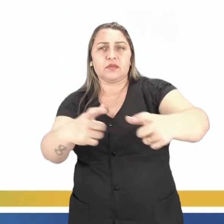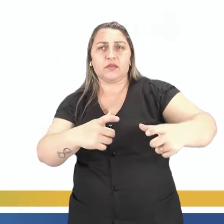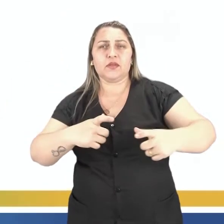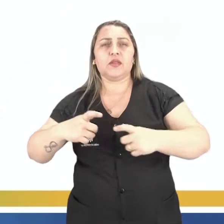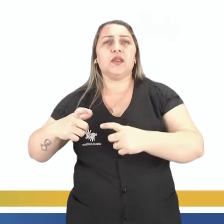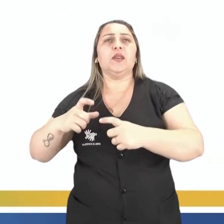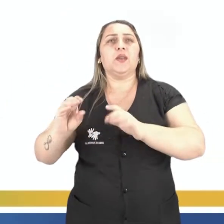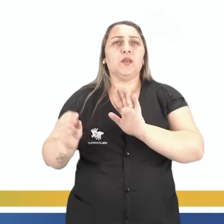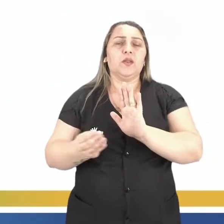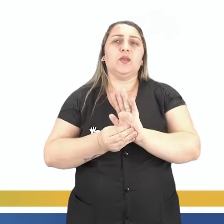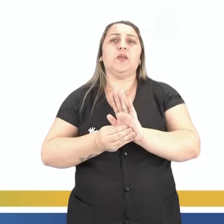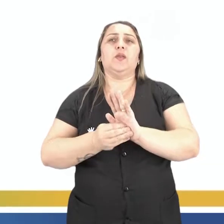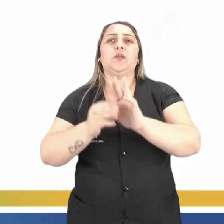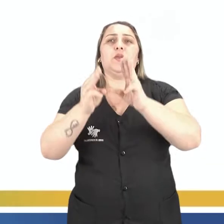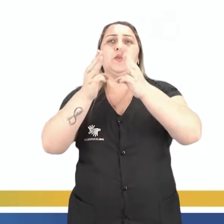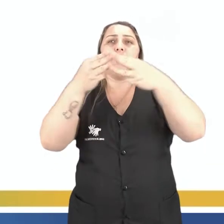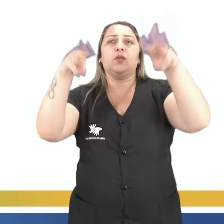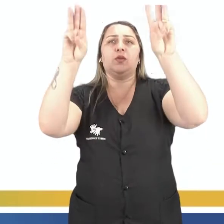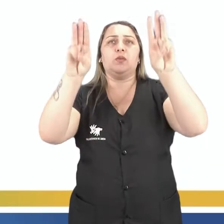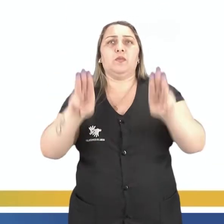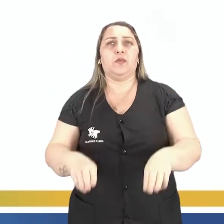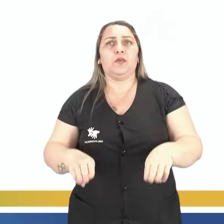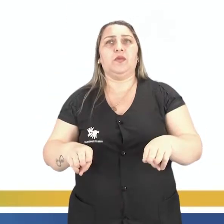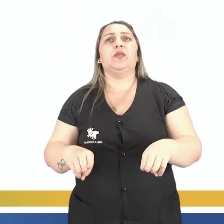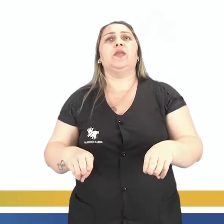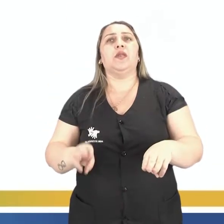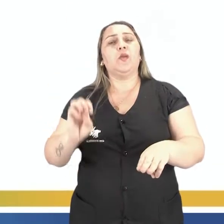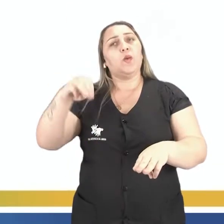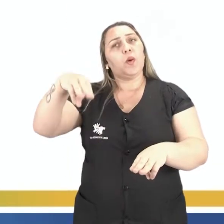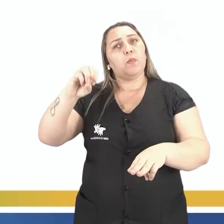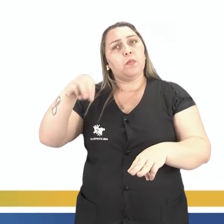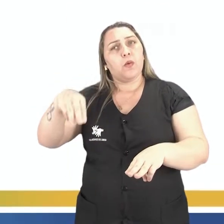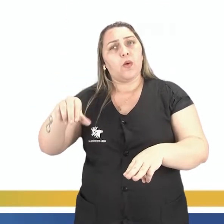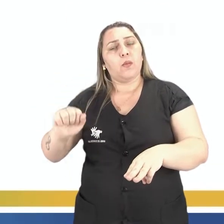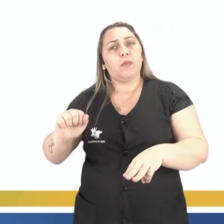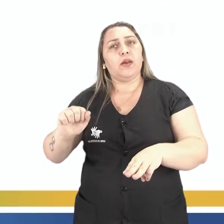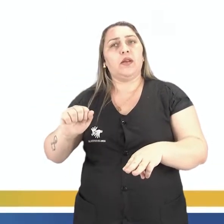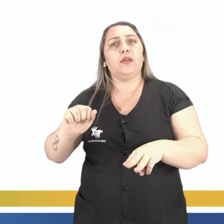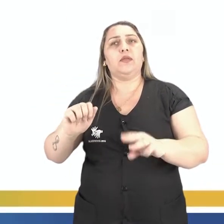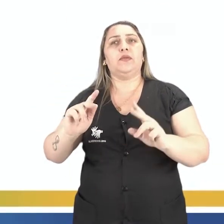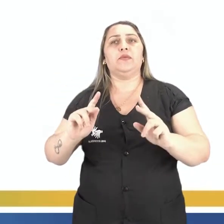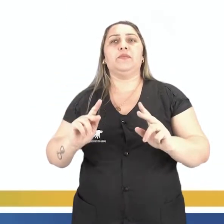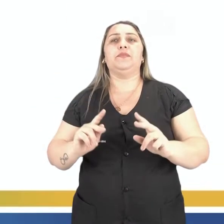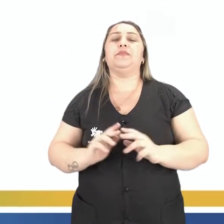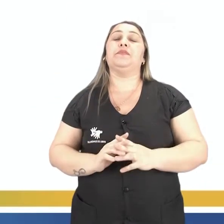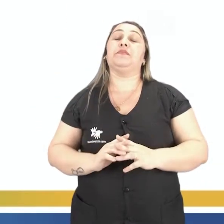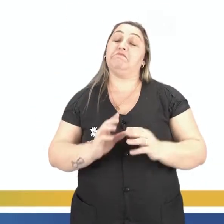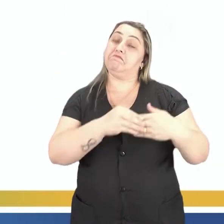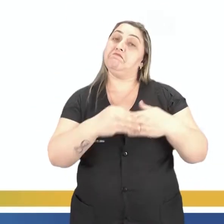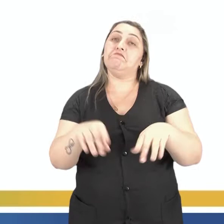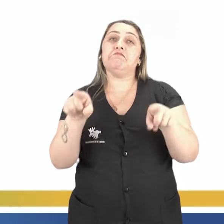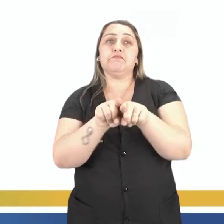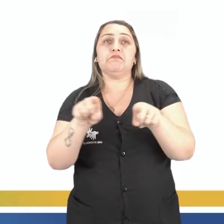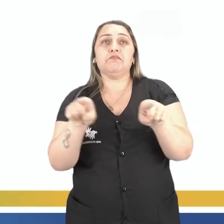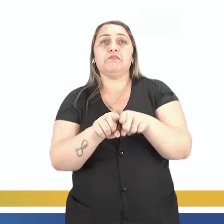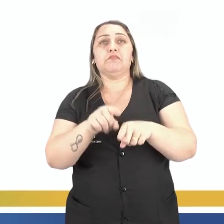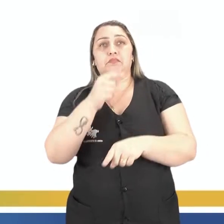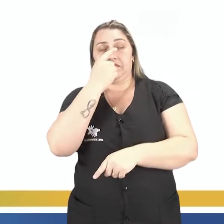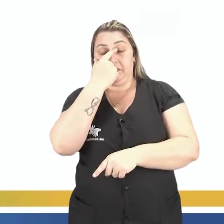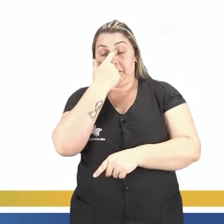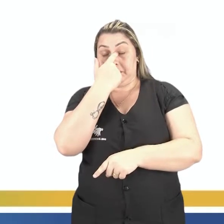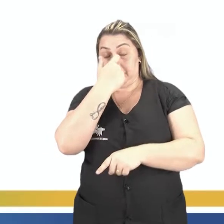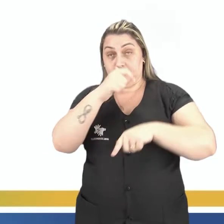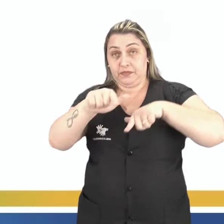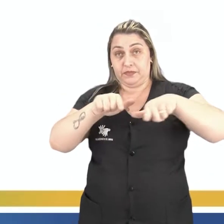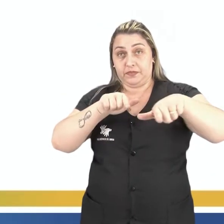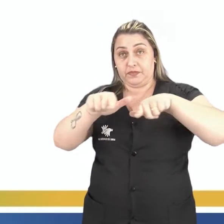que instalou no Museu do MoMA, né, o Museu de Arte Moderna lá de Nova York. Porém, eu trago também para vocês aqui, né, a